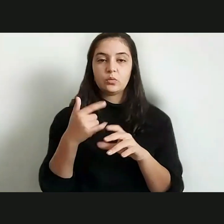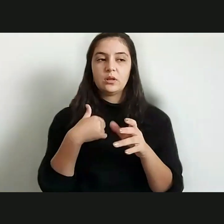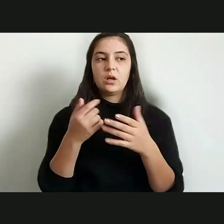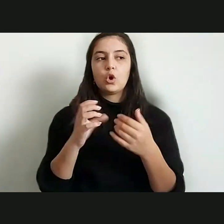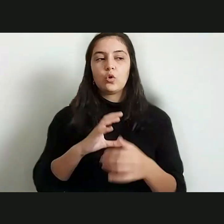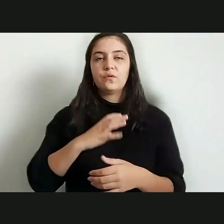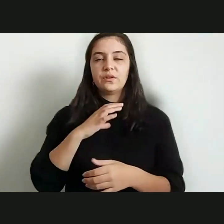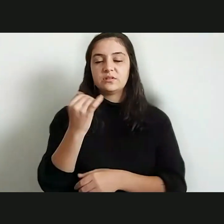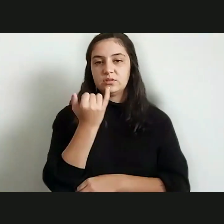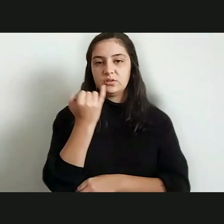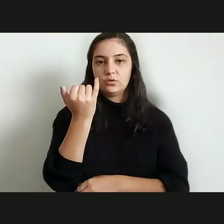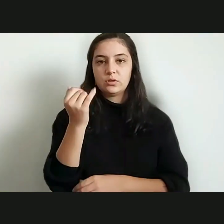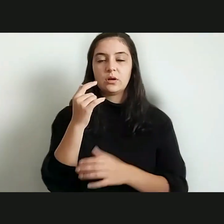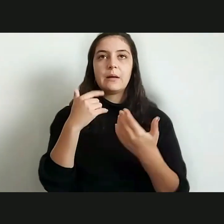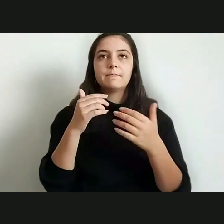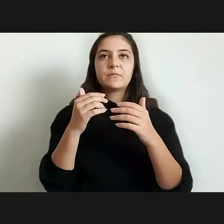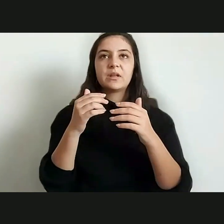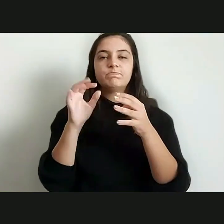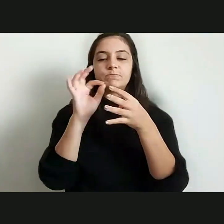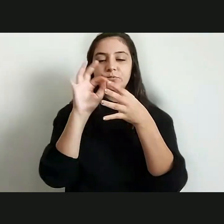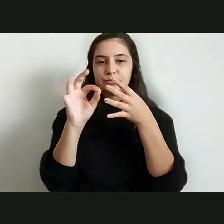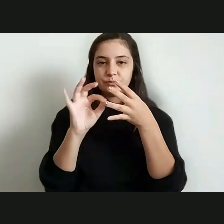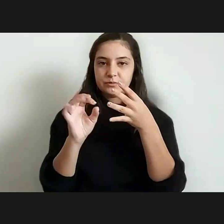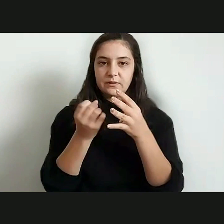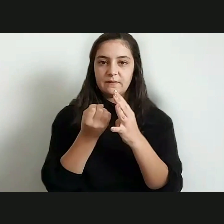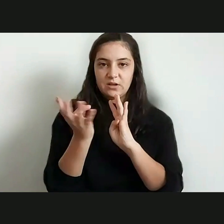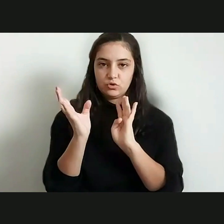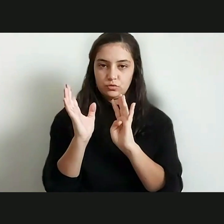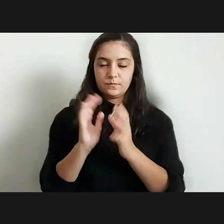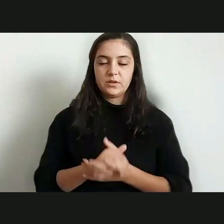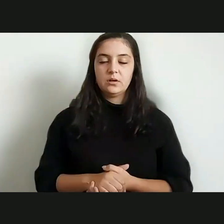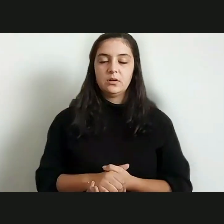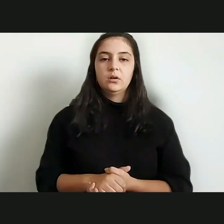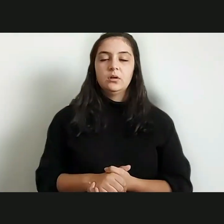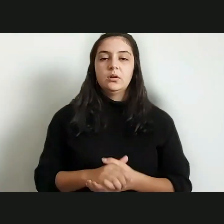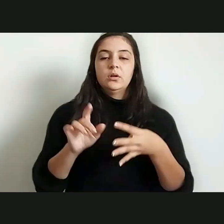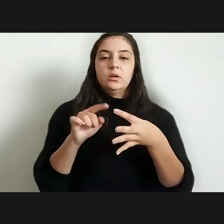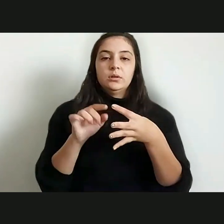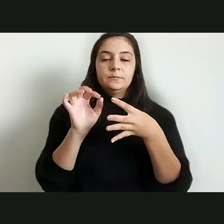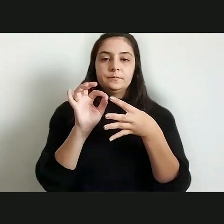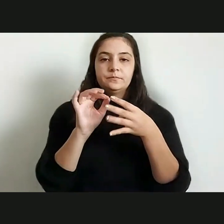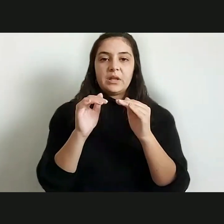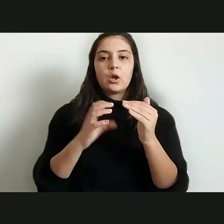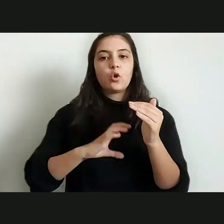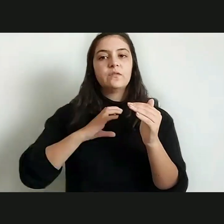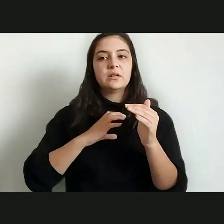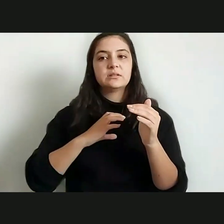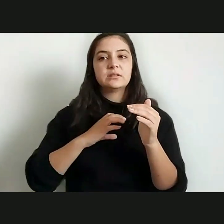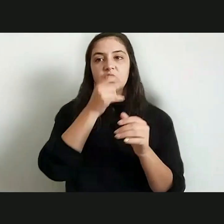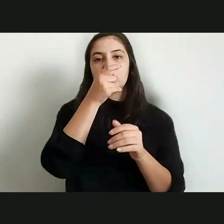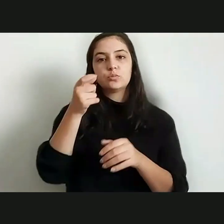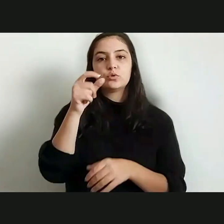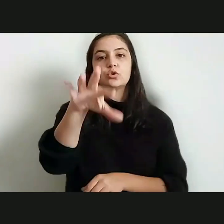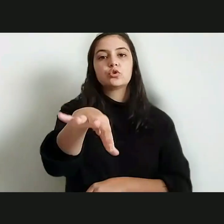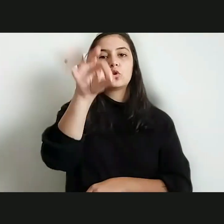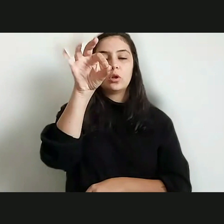instituições, temos que diferenciar vários níveis. Uma é o nível de confiança nos eleitos, nos